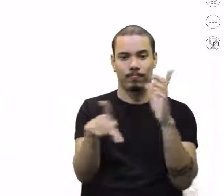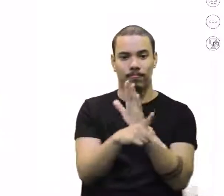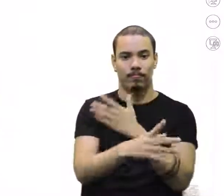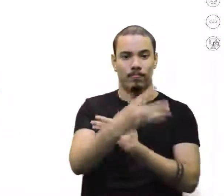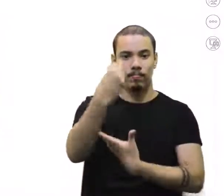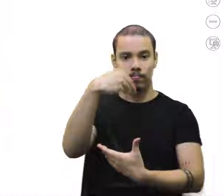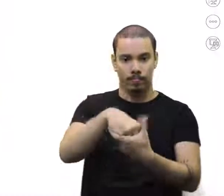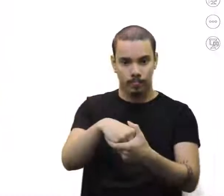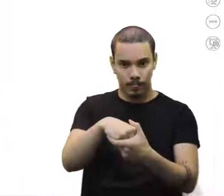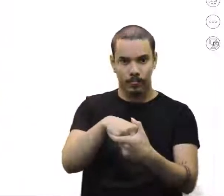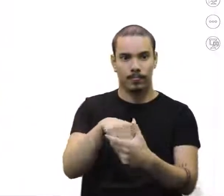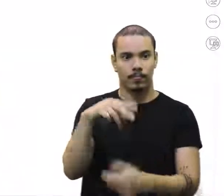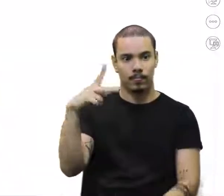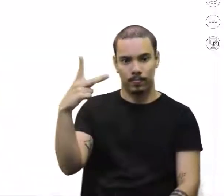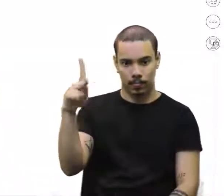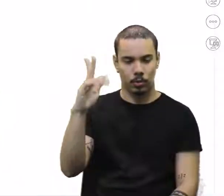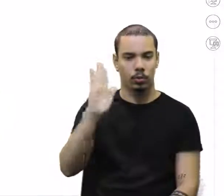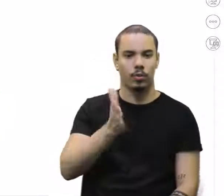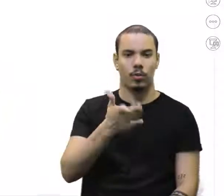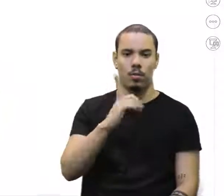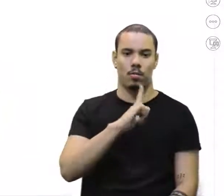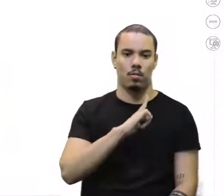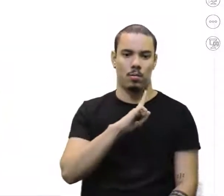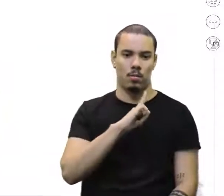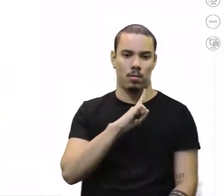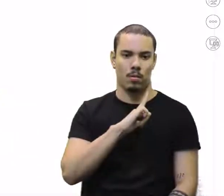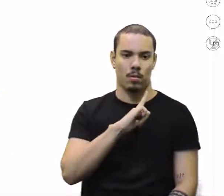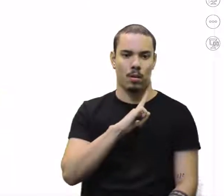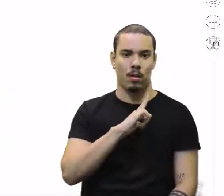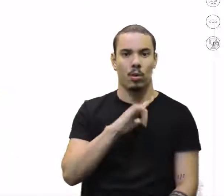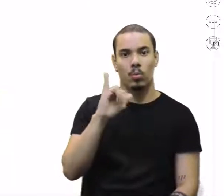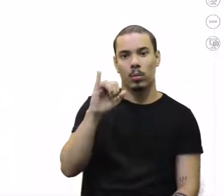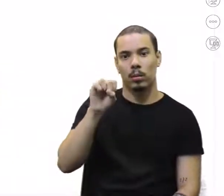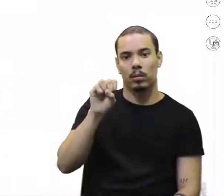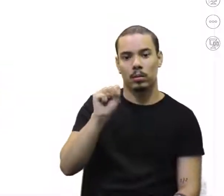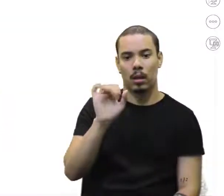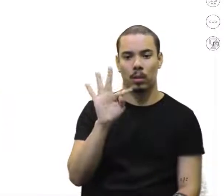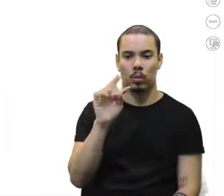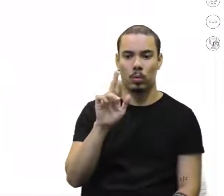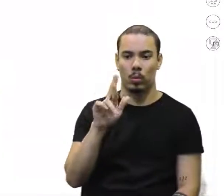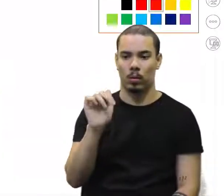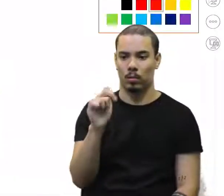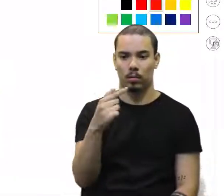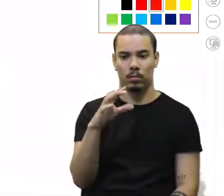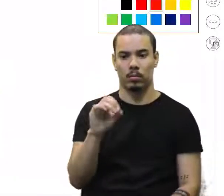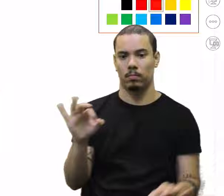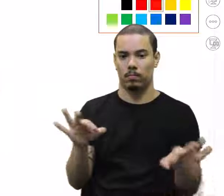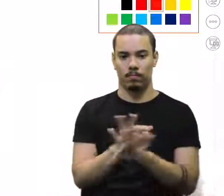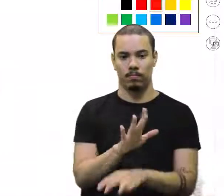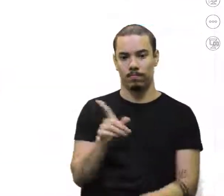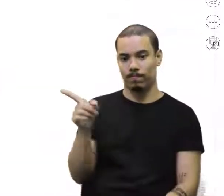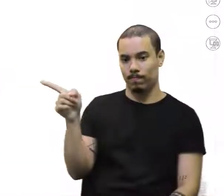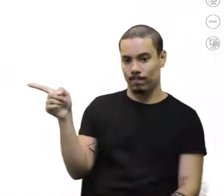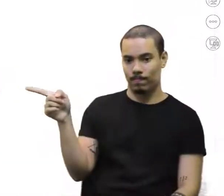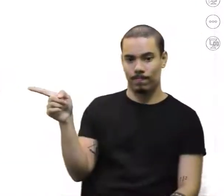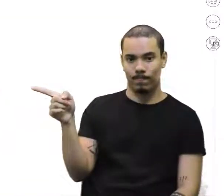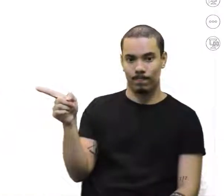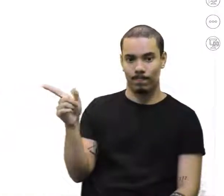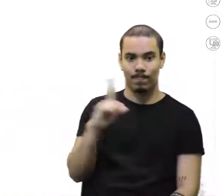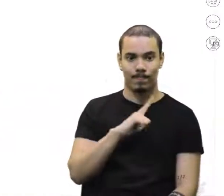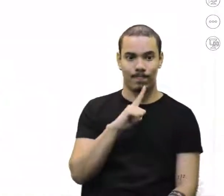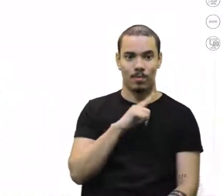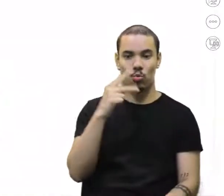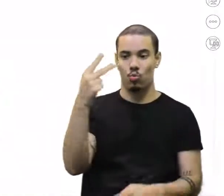anel aromático, nós já temos as insaturações, que são as ligações duplas. Ó, aqui,